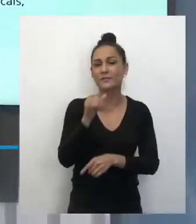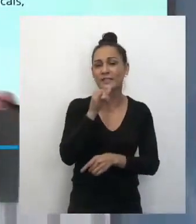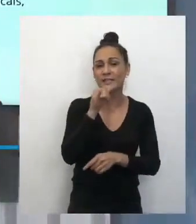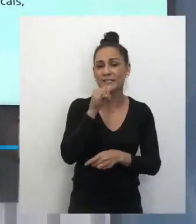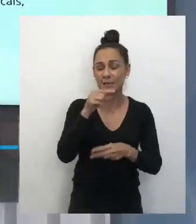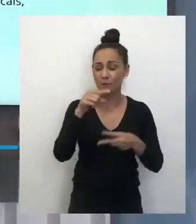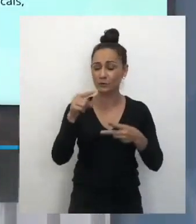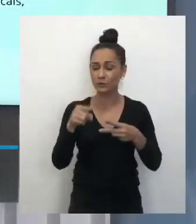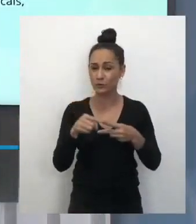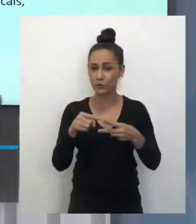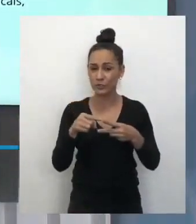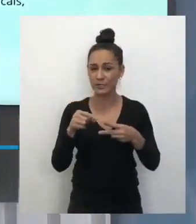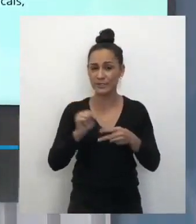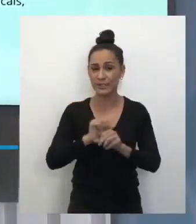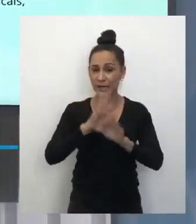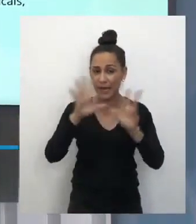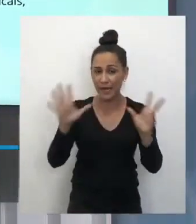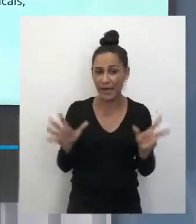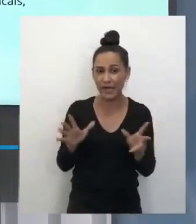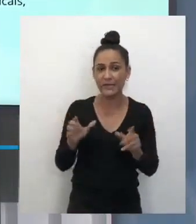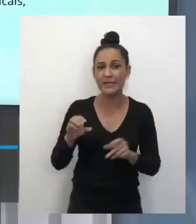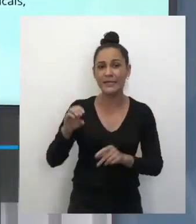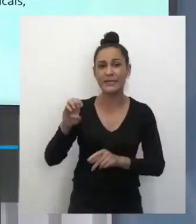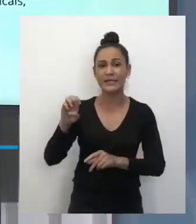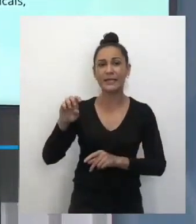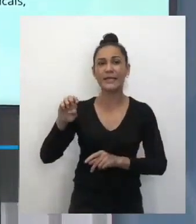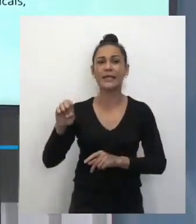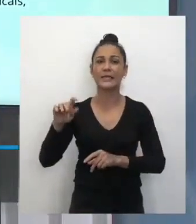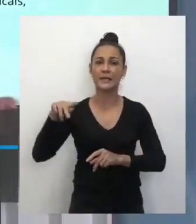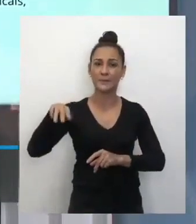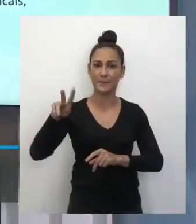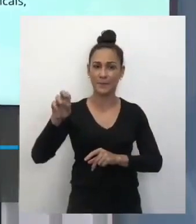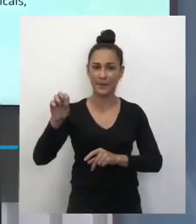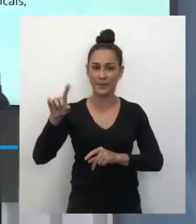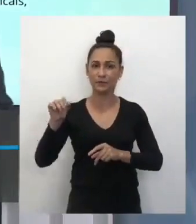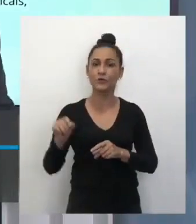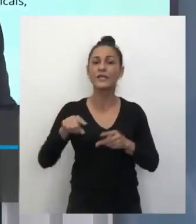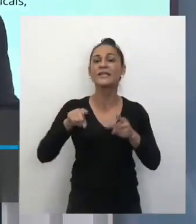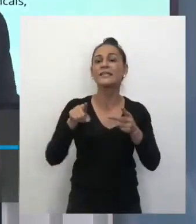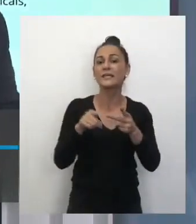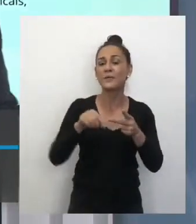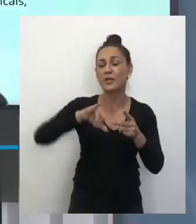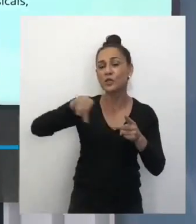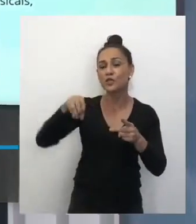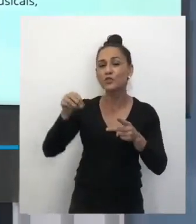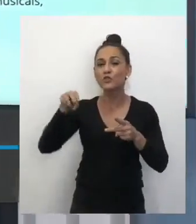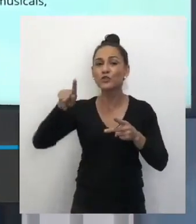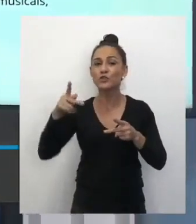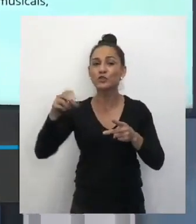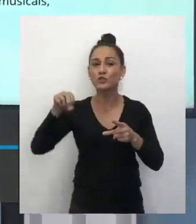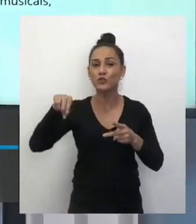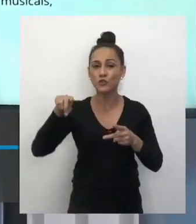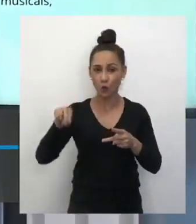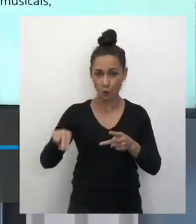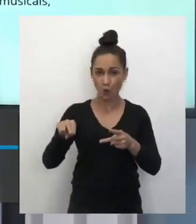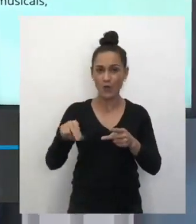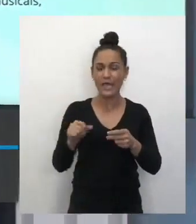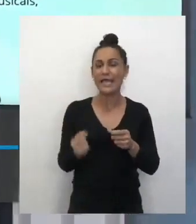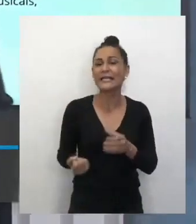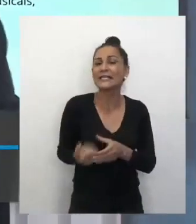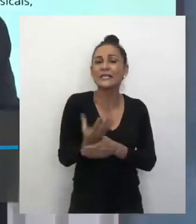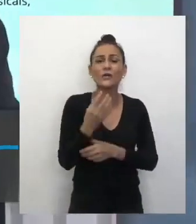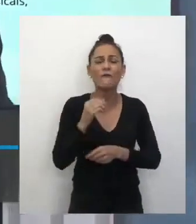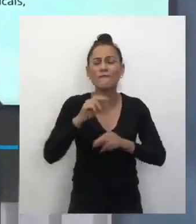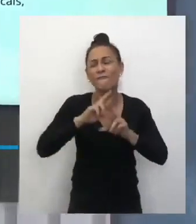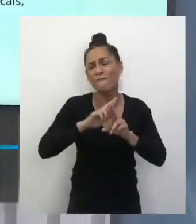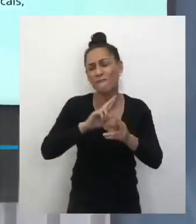aqui. Hermeto Pascoal foi um grande pesquisador em música e o John Cage, tá? Hermeto Pascoal, ele